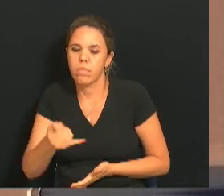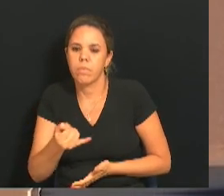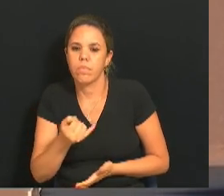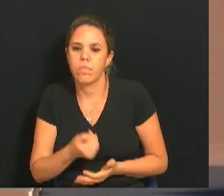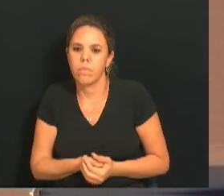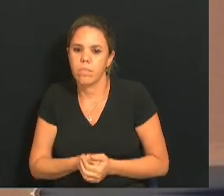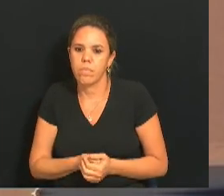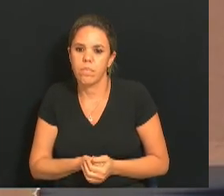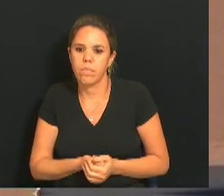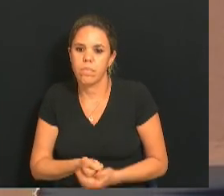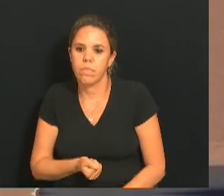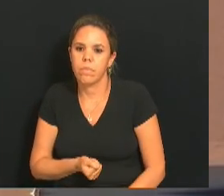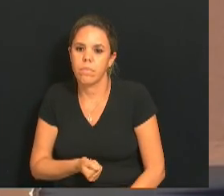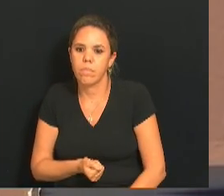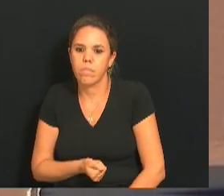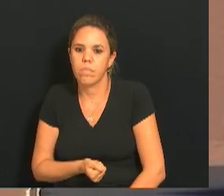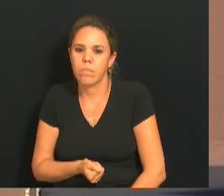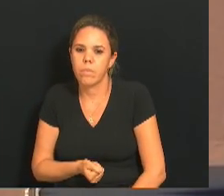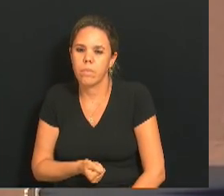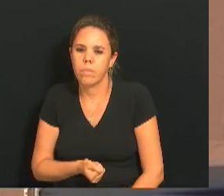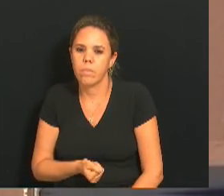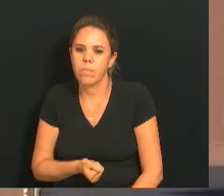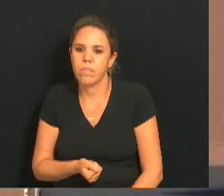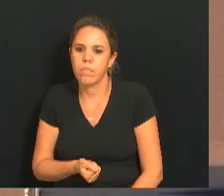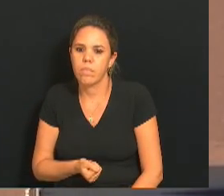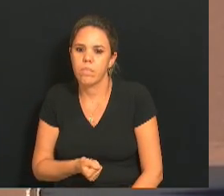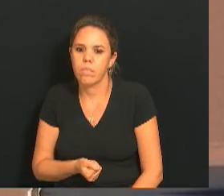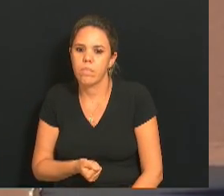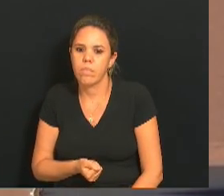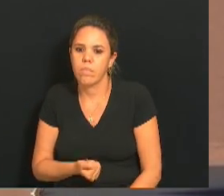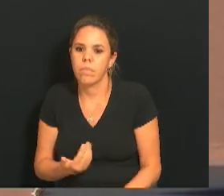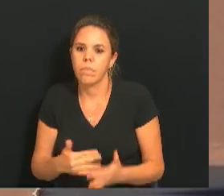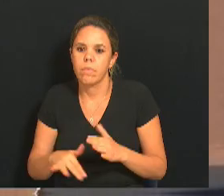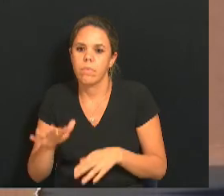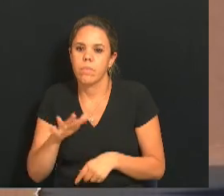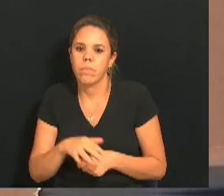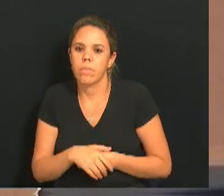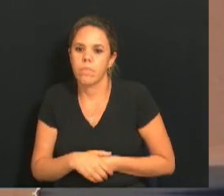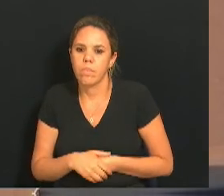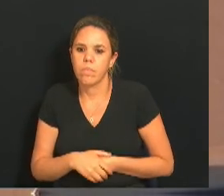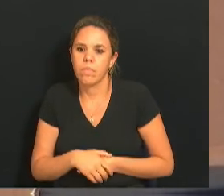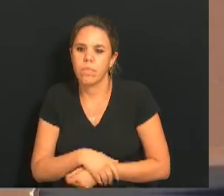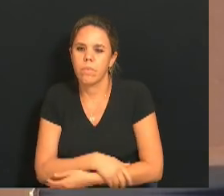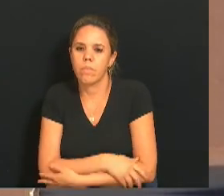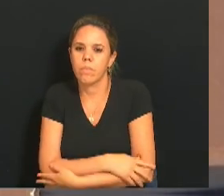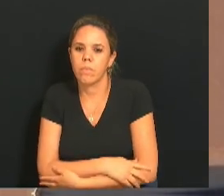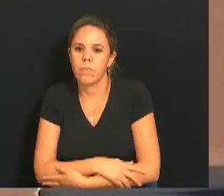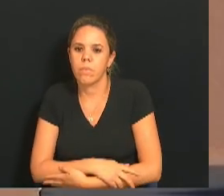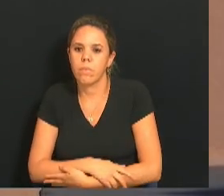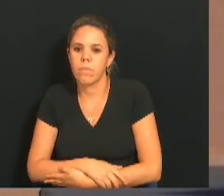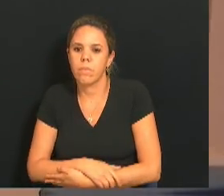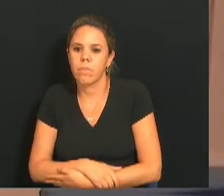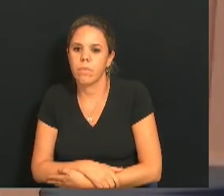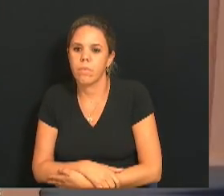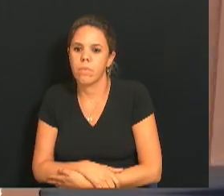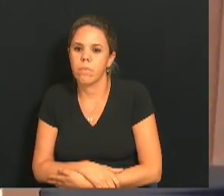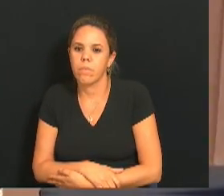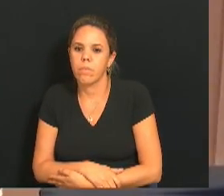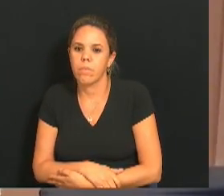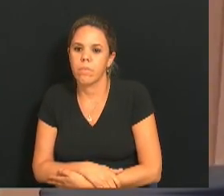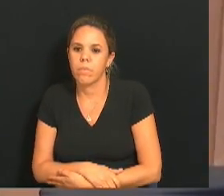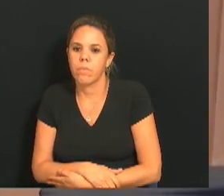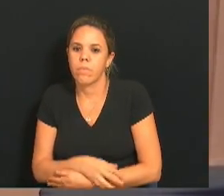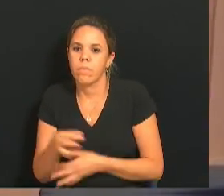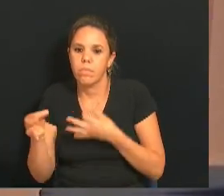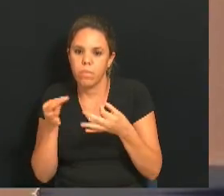de algo extremamente saudável no ambiente escolar para, vamos dizer assim, dar argumentos para